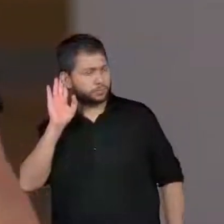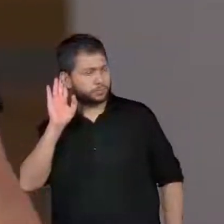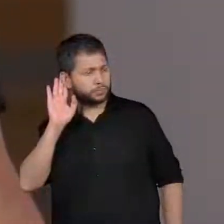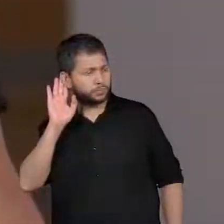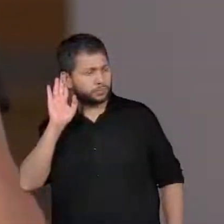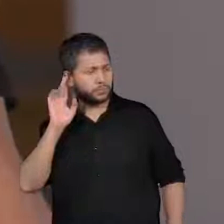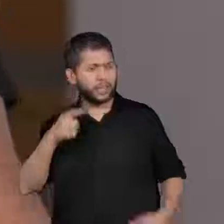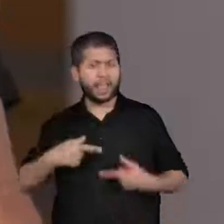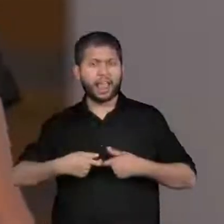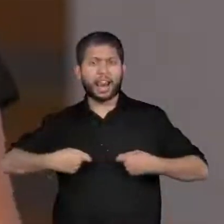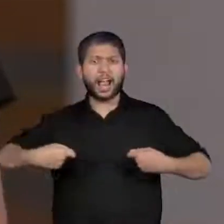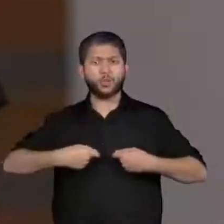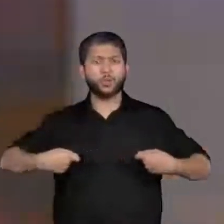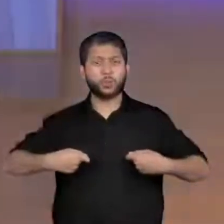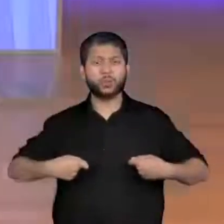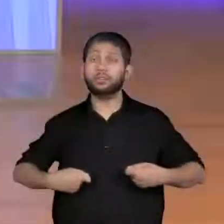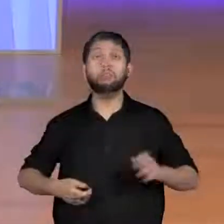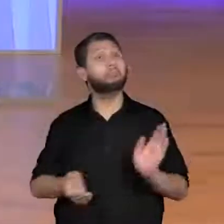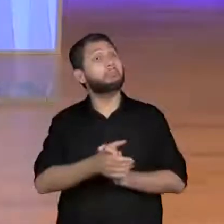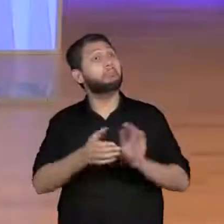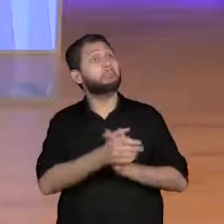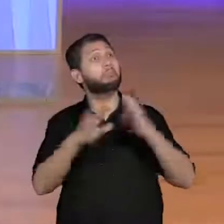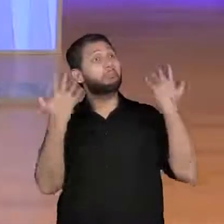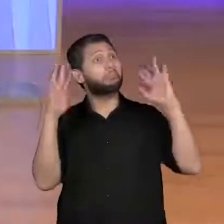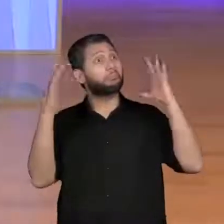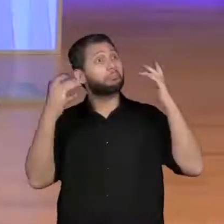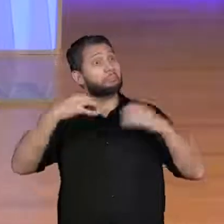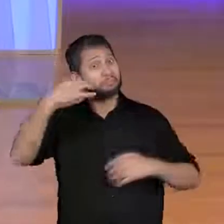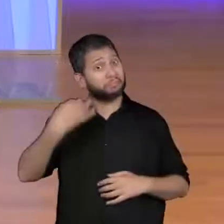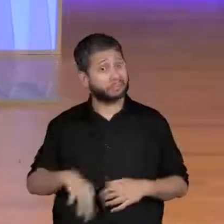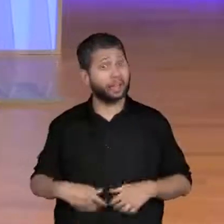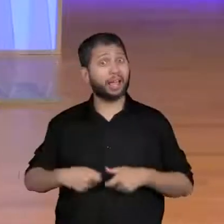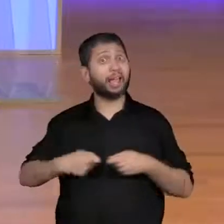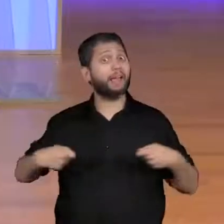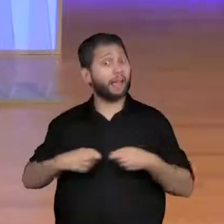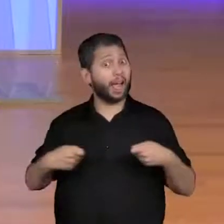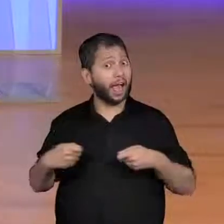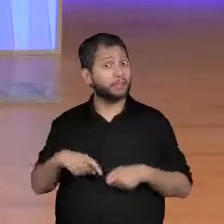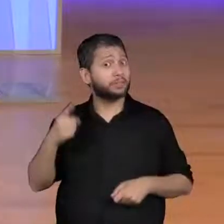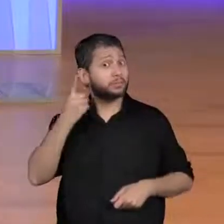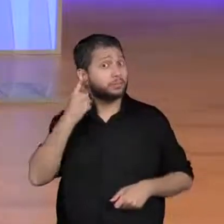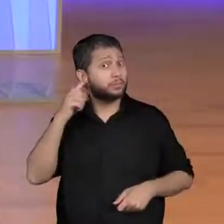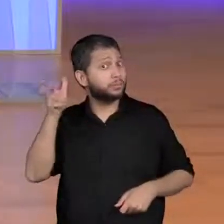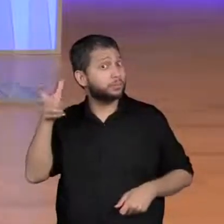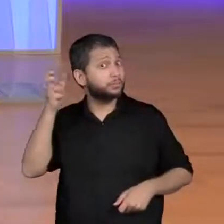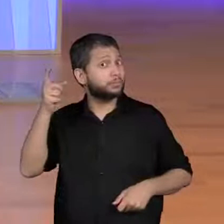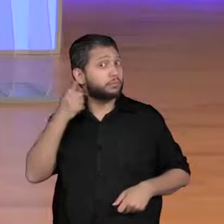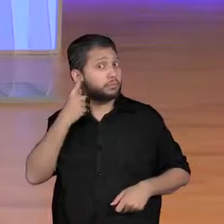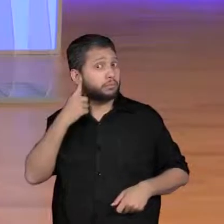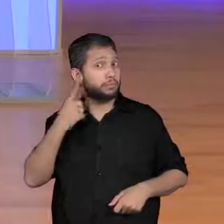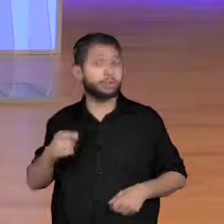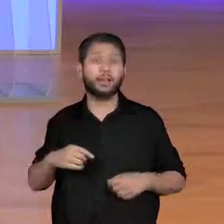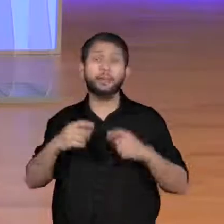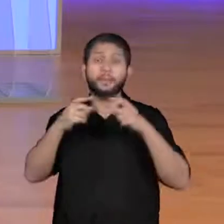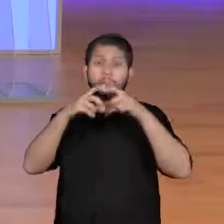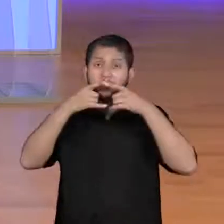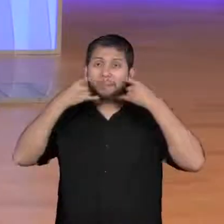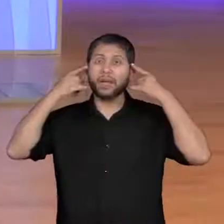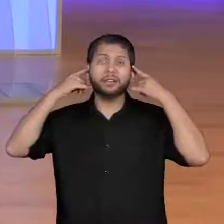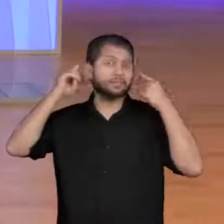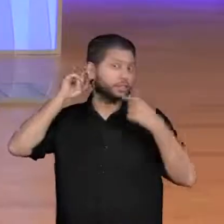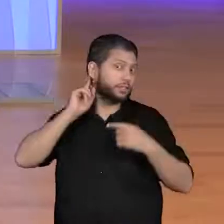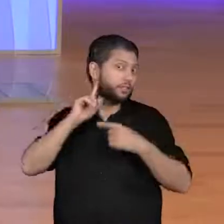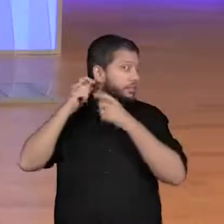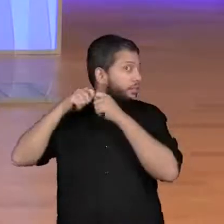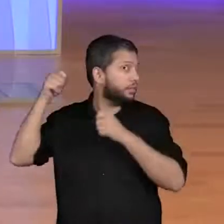Um elástico? Olha, parabéns, Pro, você acertou. É o elástico de uma máscara. Gente! Mas olha, o